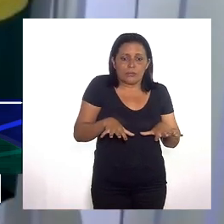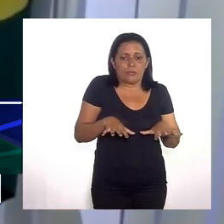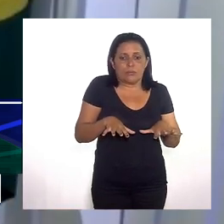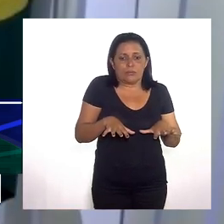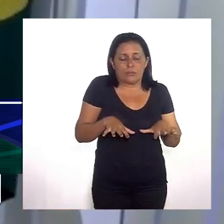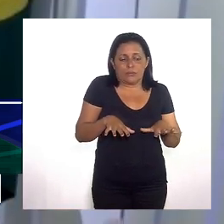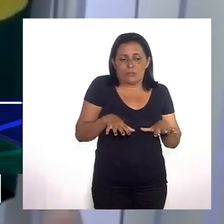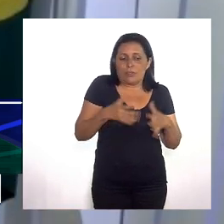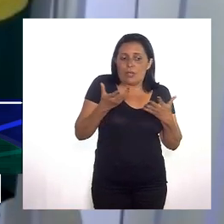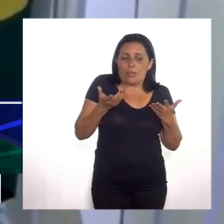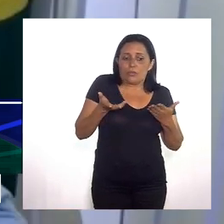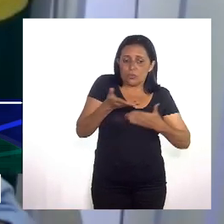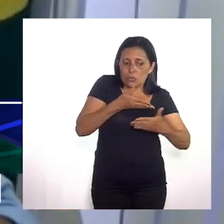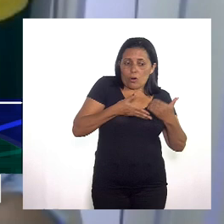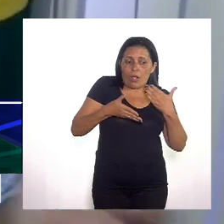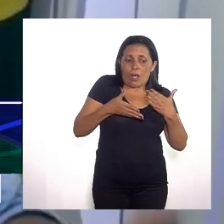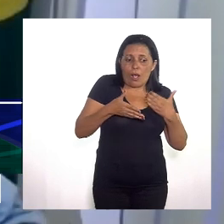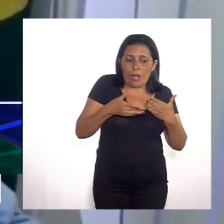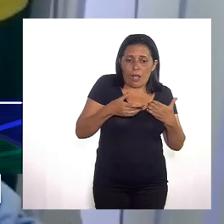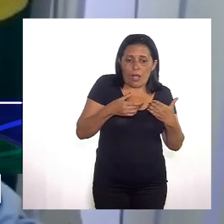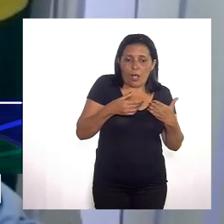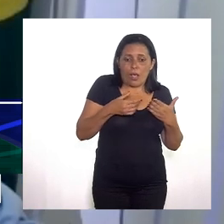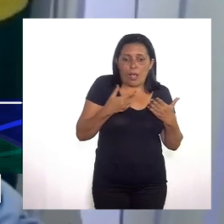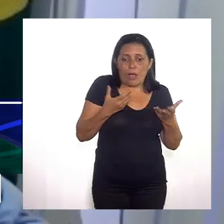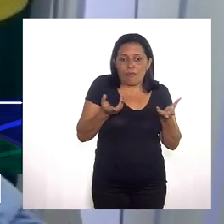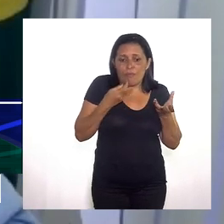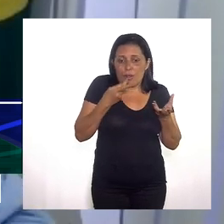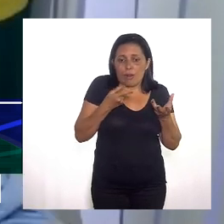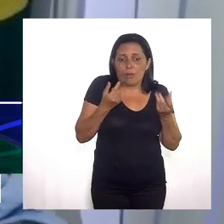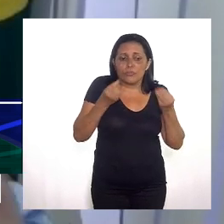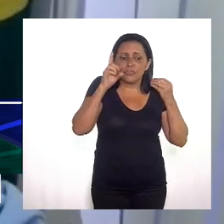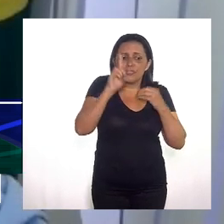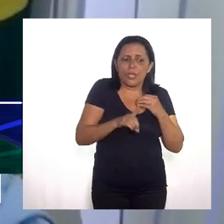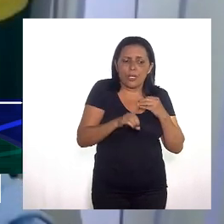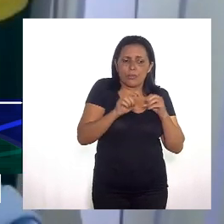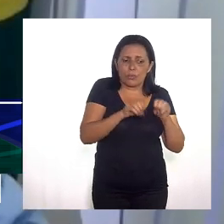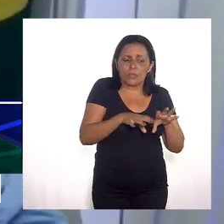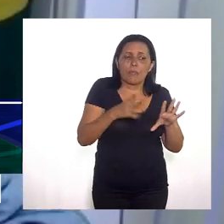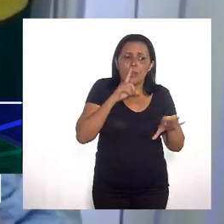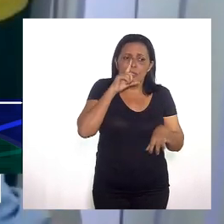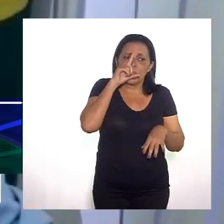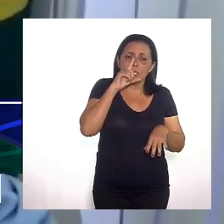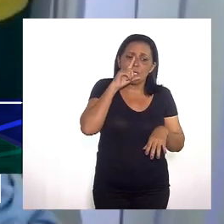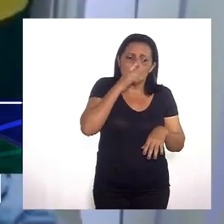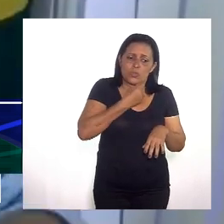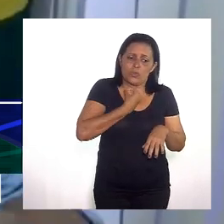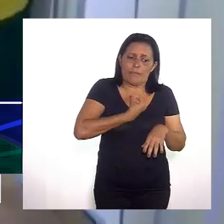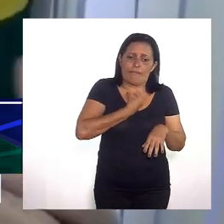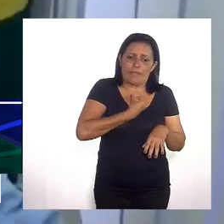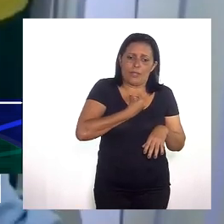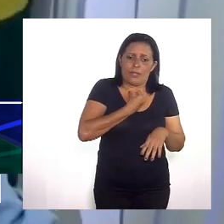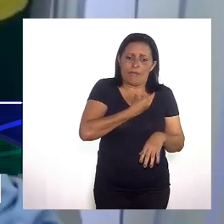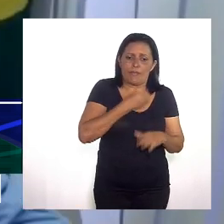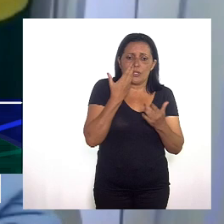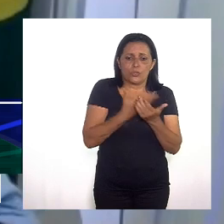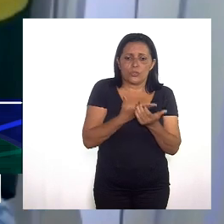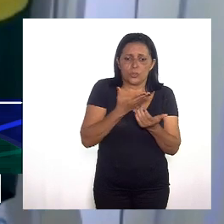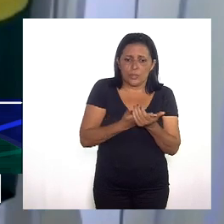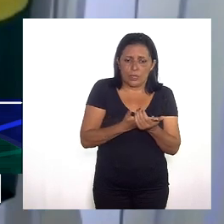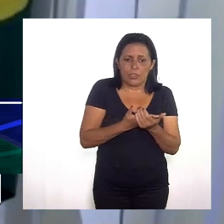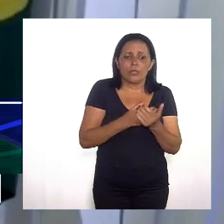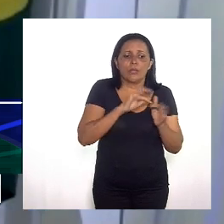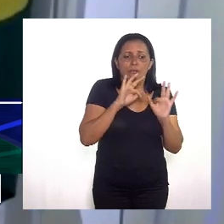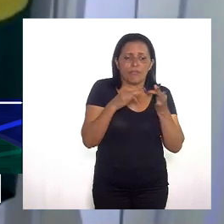uma coisa por outra. Não querem, a pretexto de defender o direito à educação, colocar em risco suas vidas, a vida dos estudantes, de